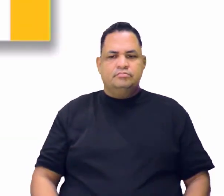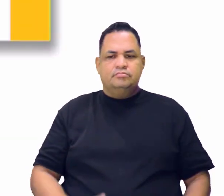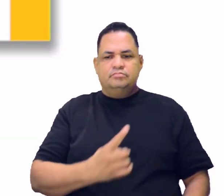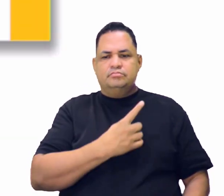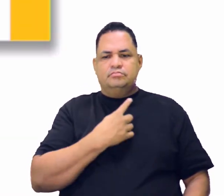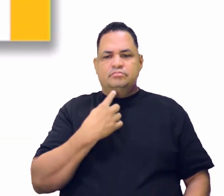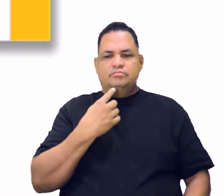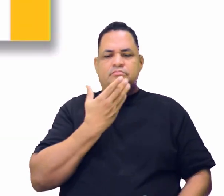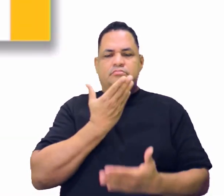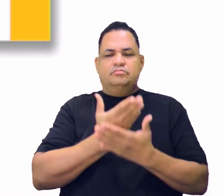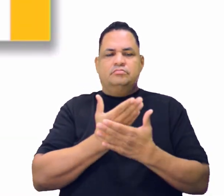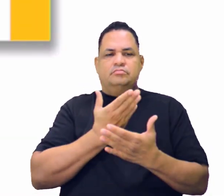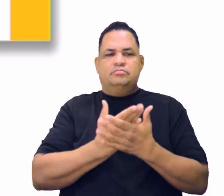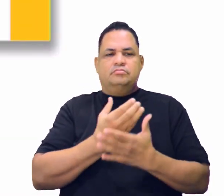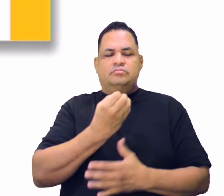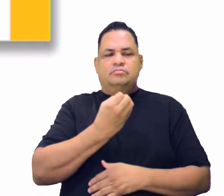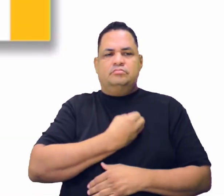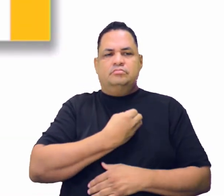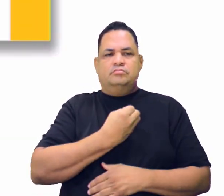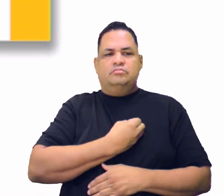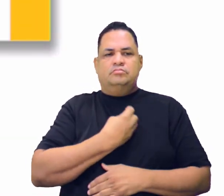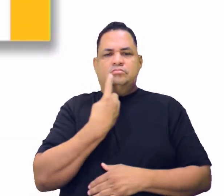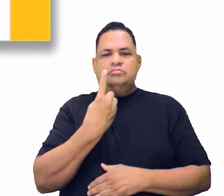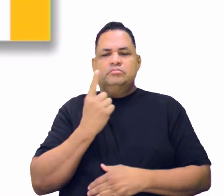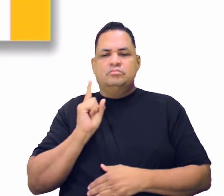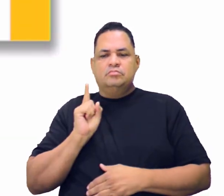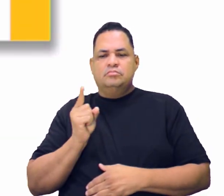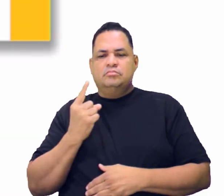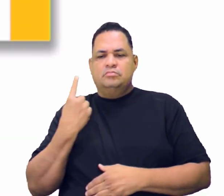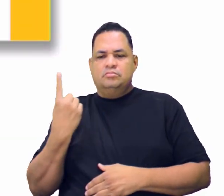nossa aula 1.1, olha,